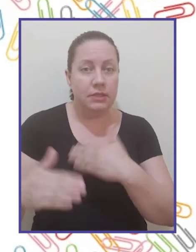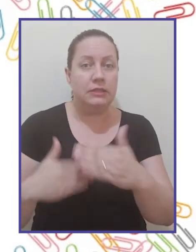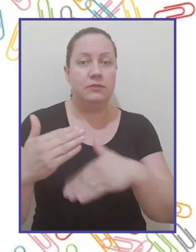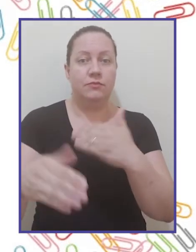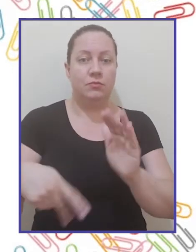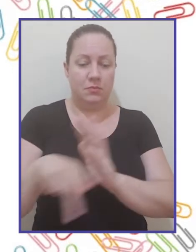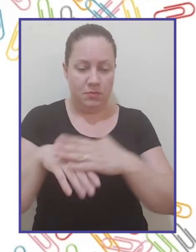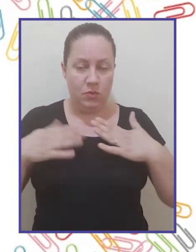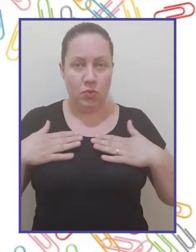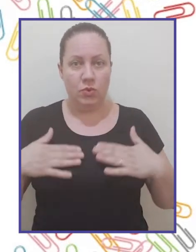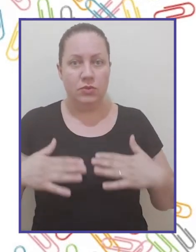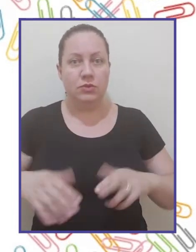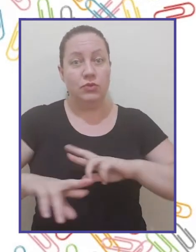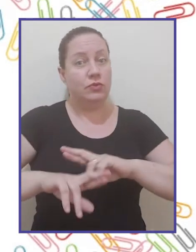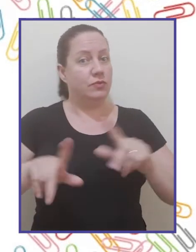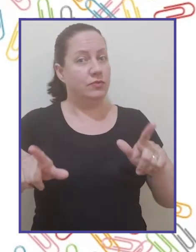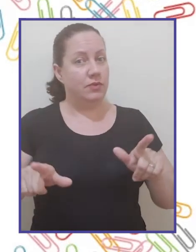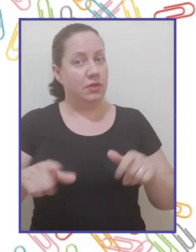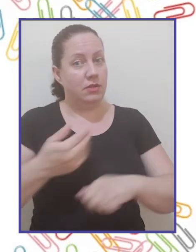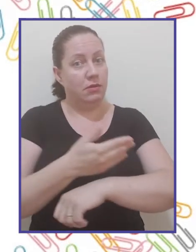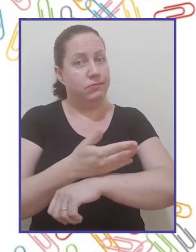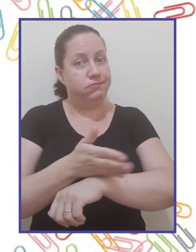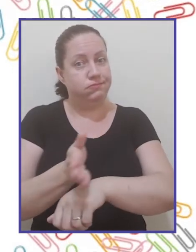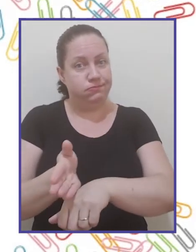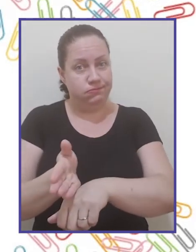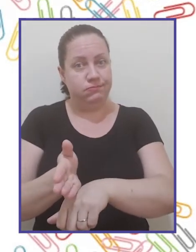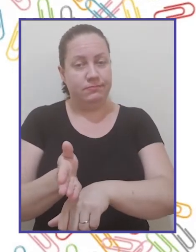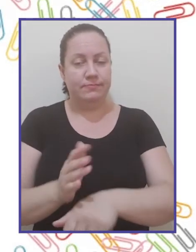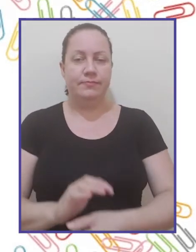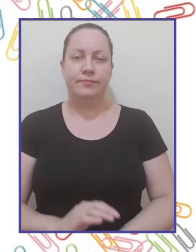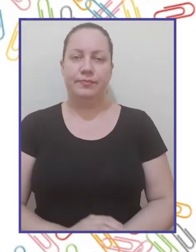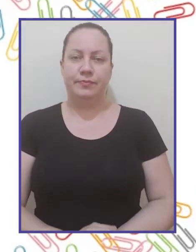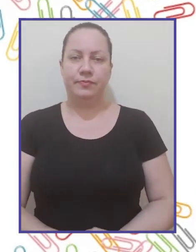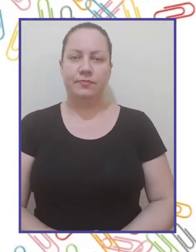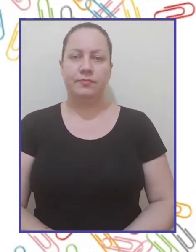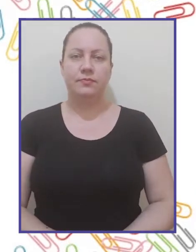de desenvolvimento motor irregular ou atrasado.